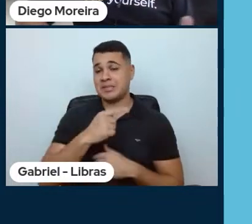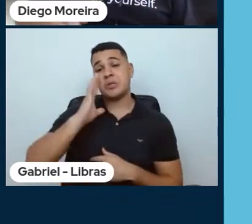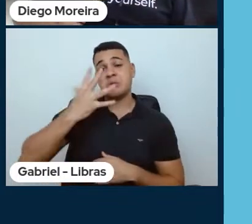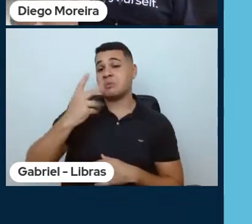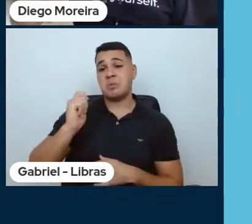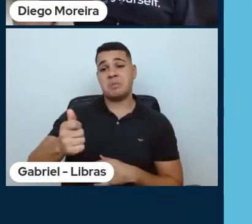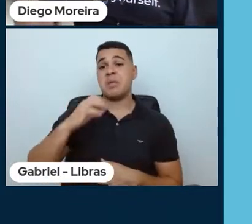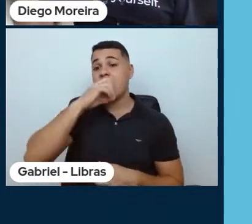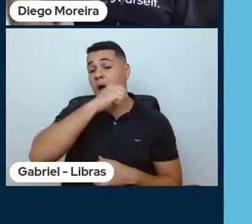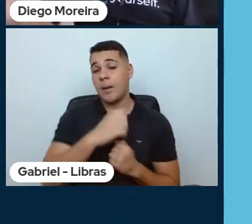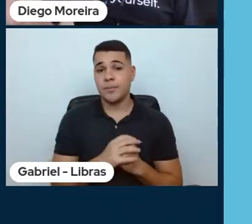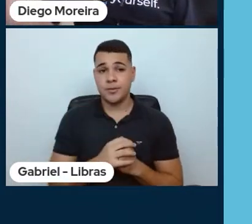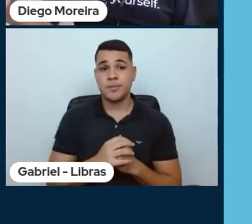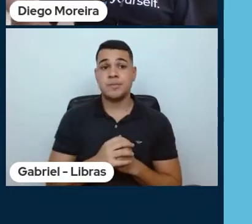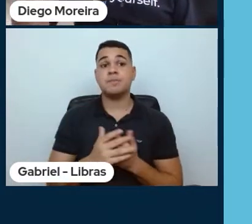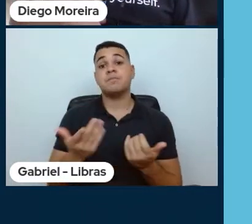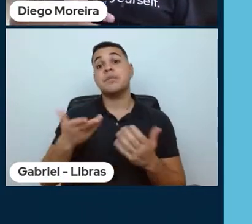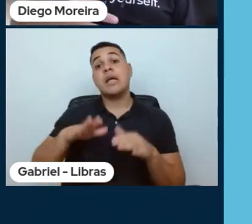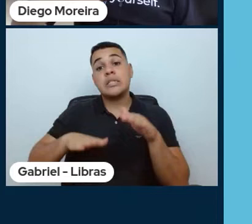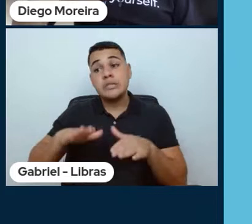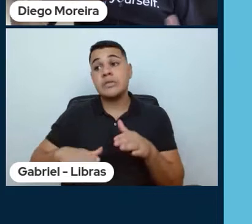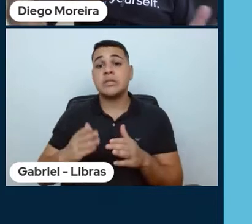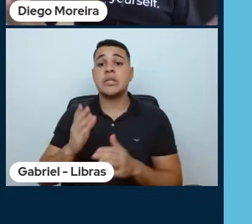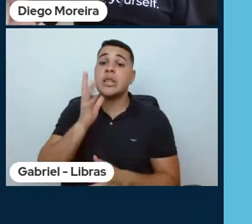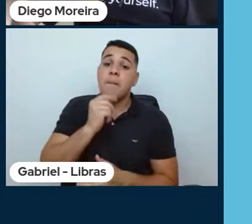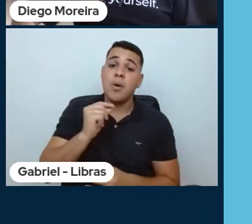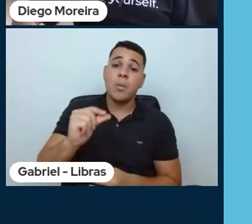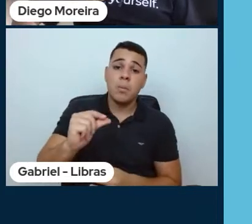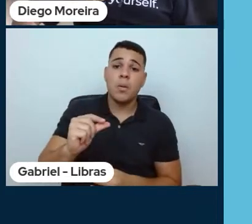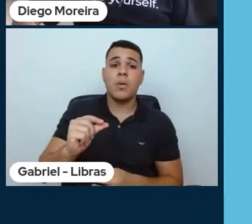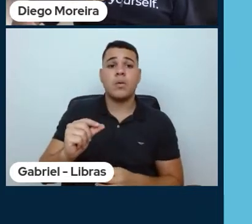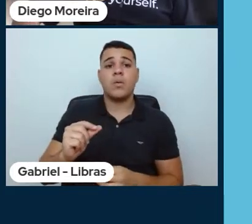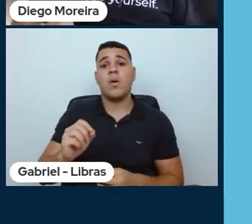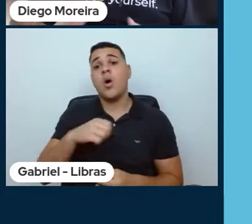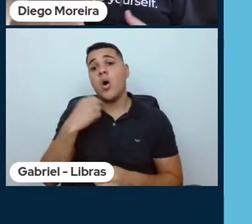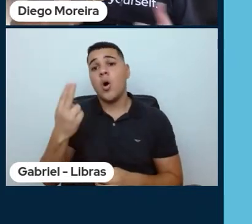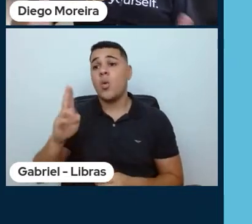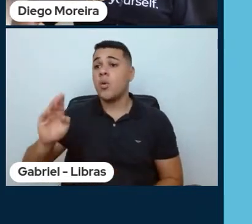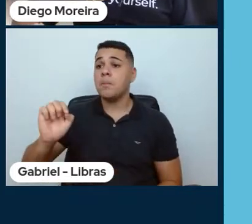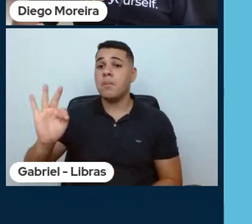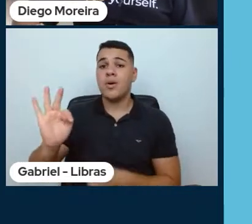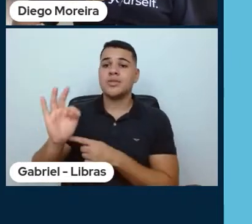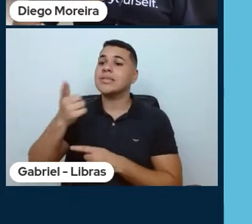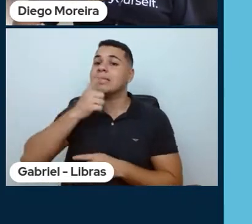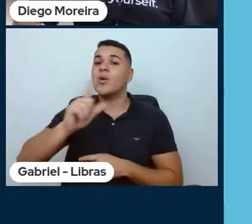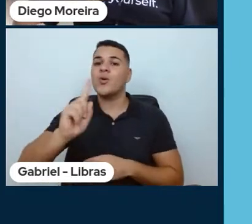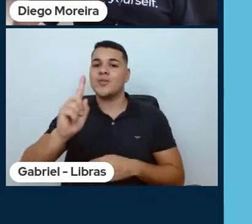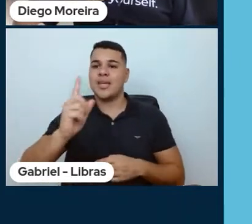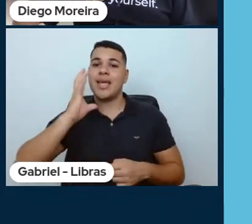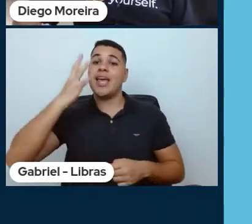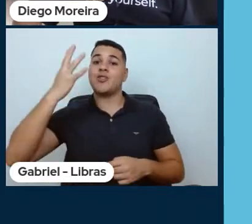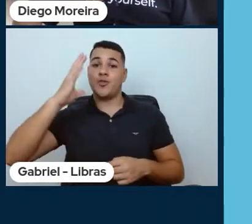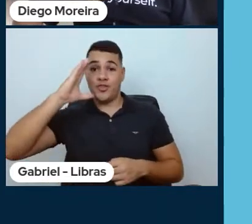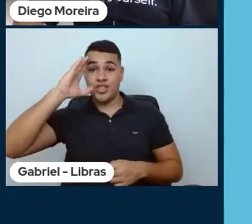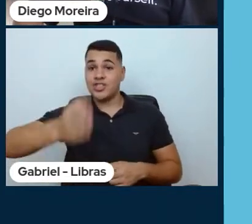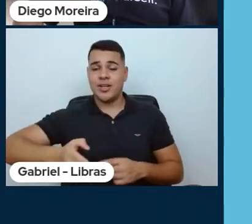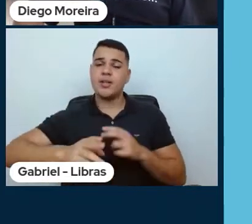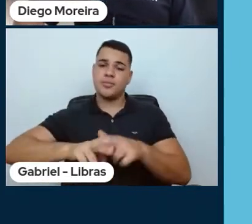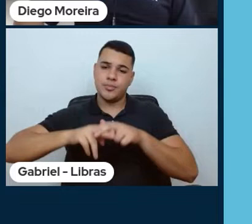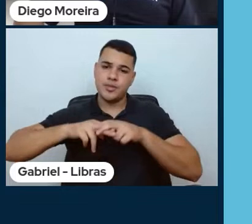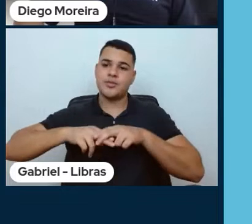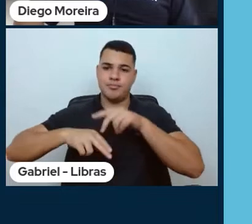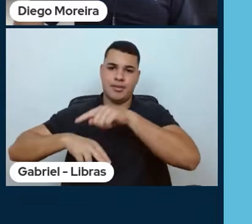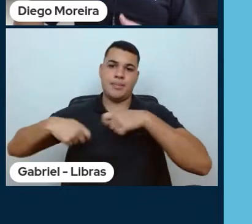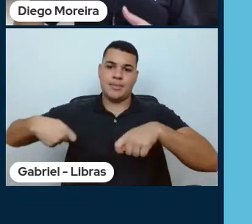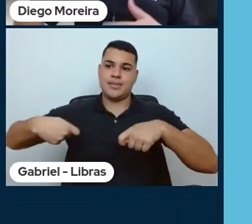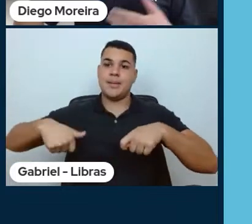carrega, mas a solução que o atendente ele usa, ele não está fazendo uma integração eficaz e você não traz essas informações de forma correta, né.